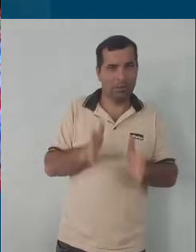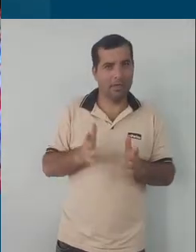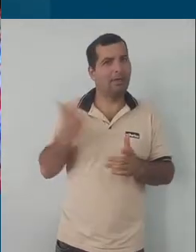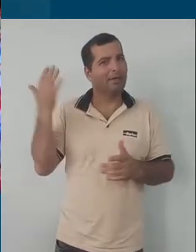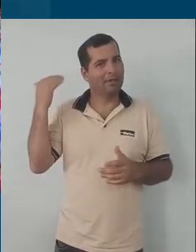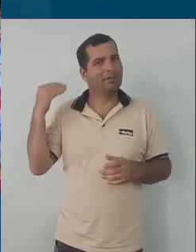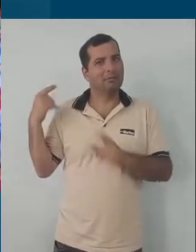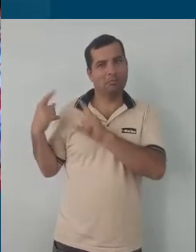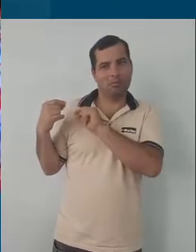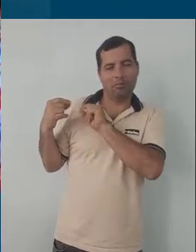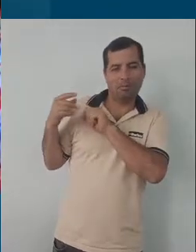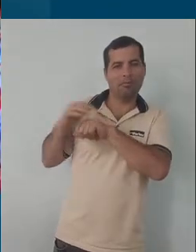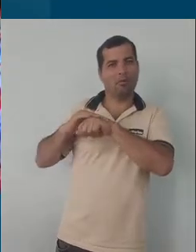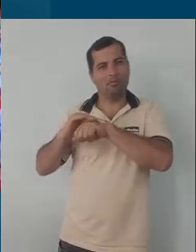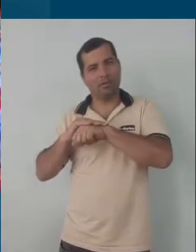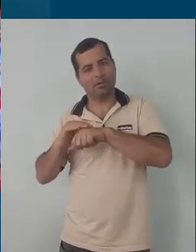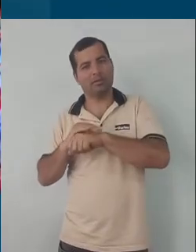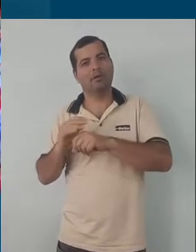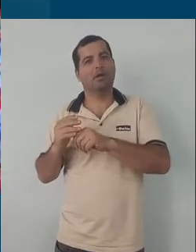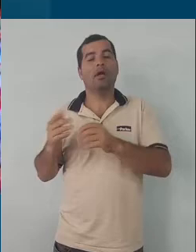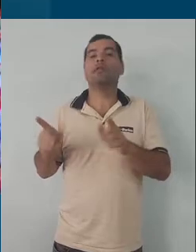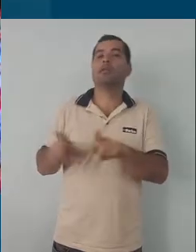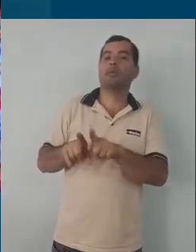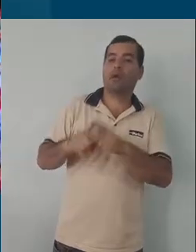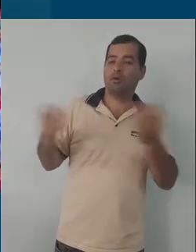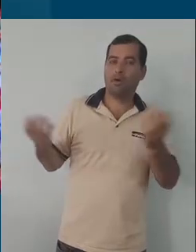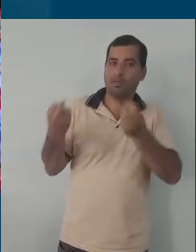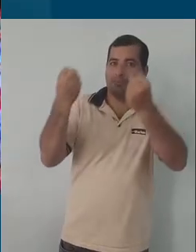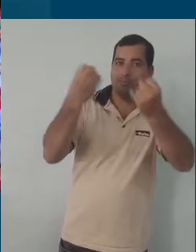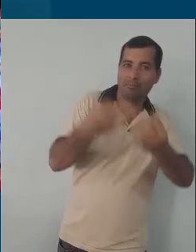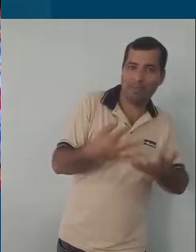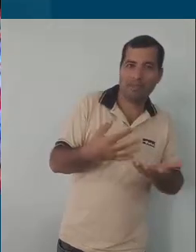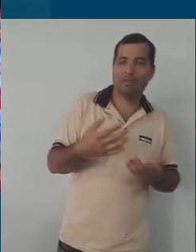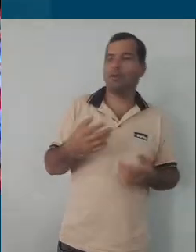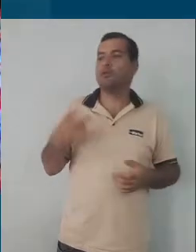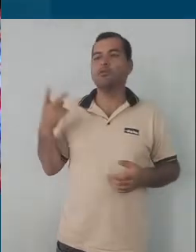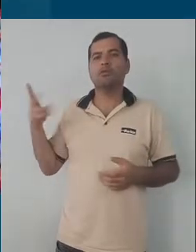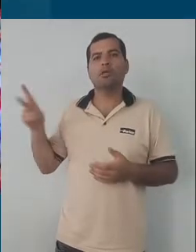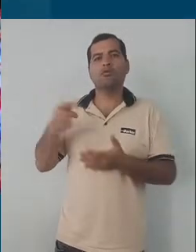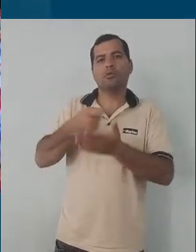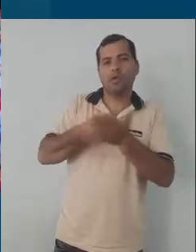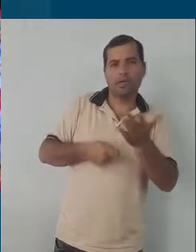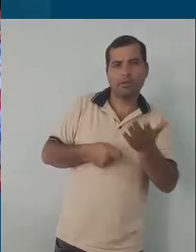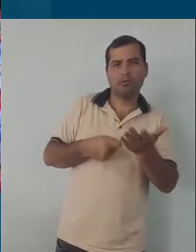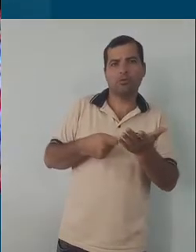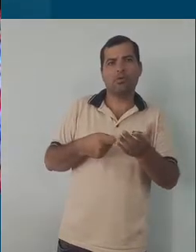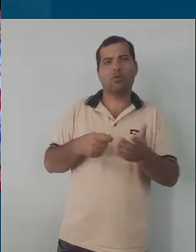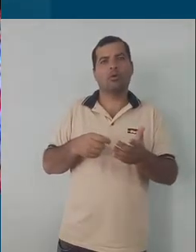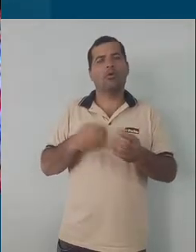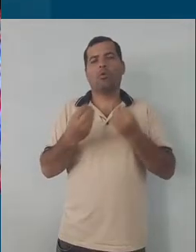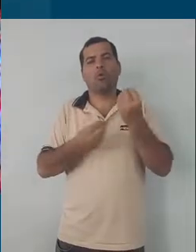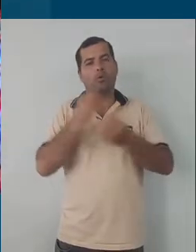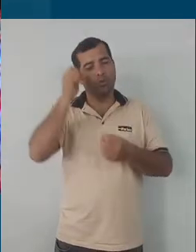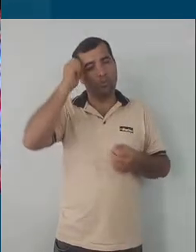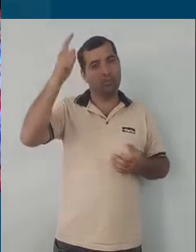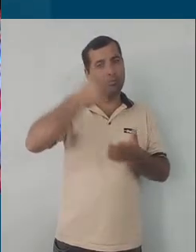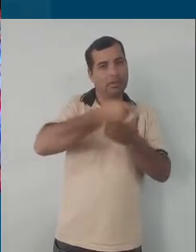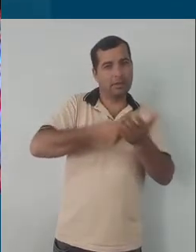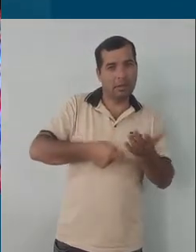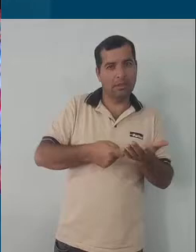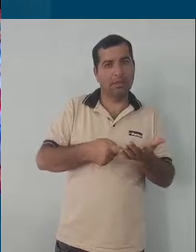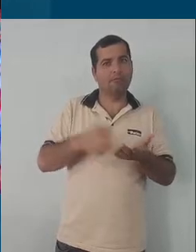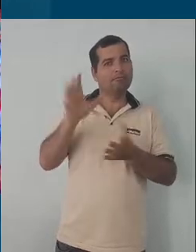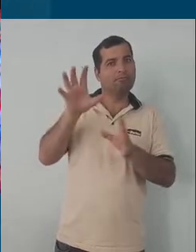bastidores, estão pedindo para você disponibilizar os seus textos sobre a aquisição da cultura escrita, e a gente vai disponibilizar,